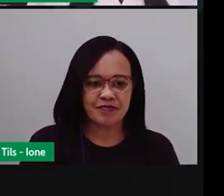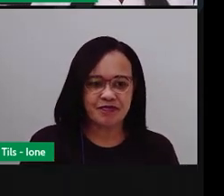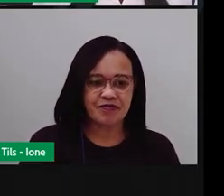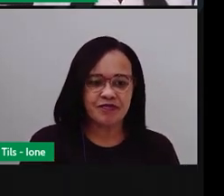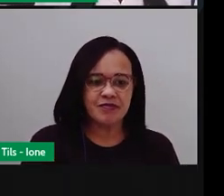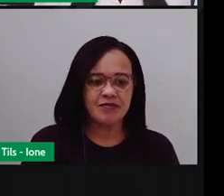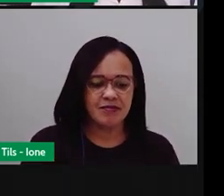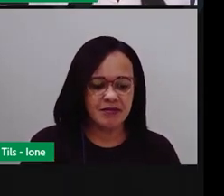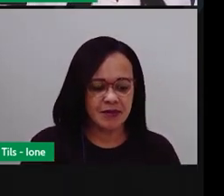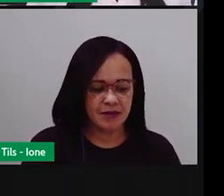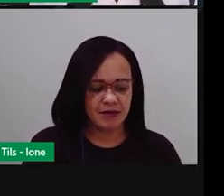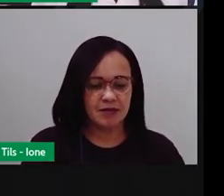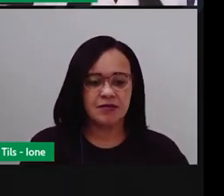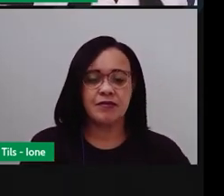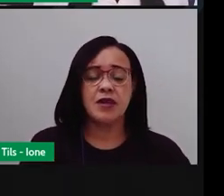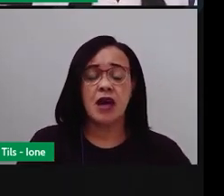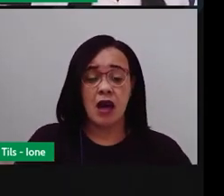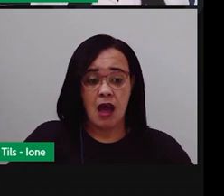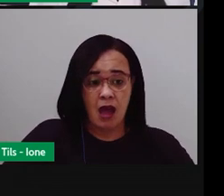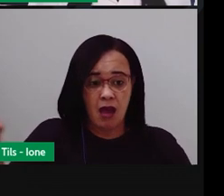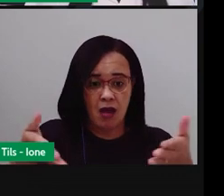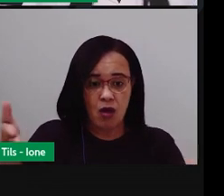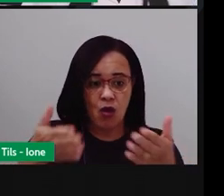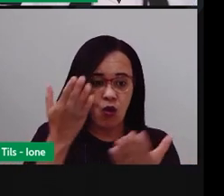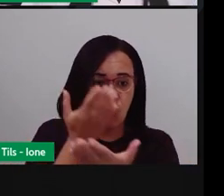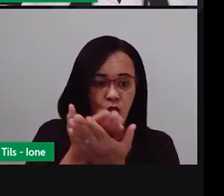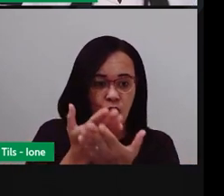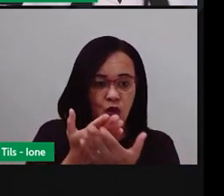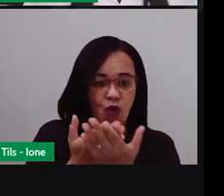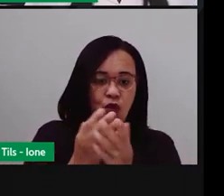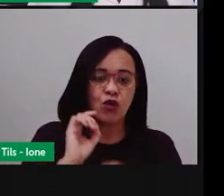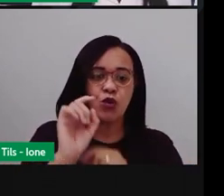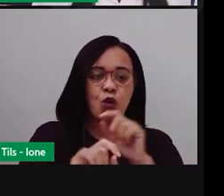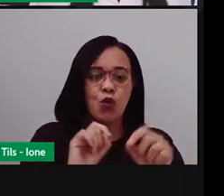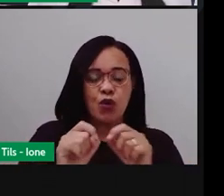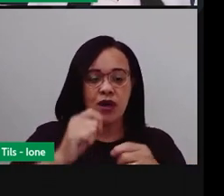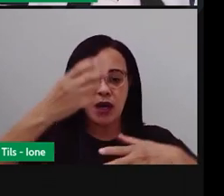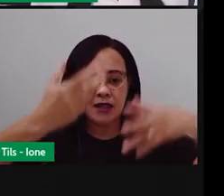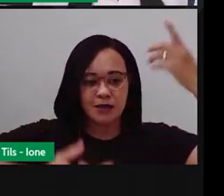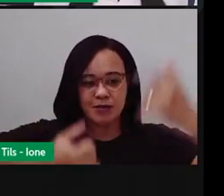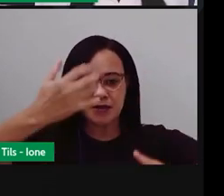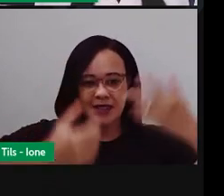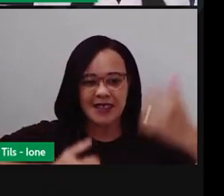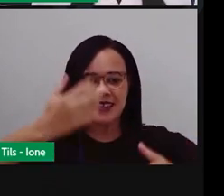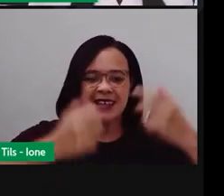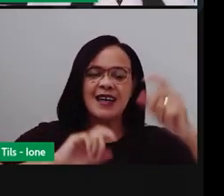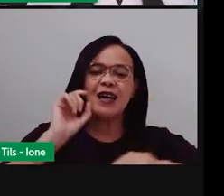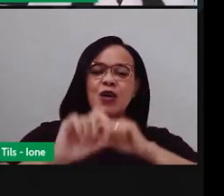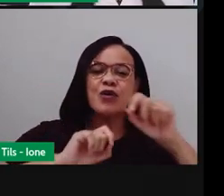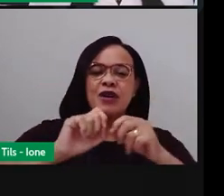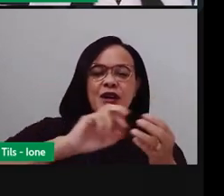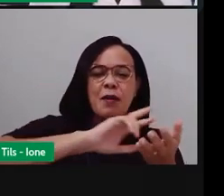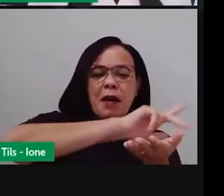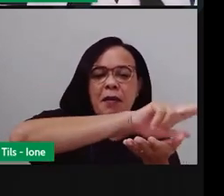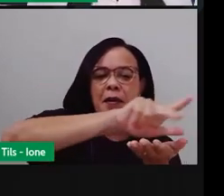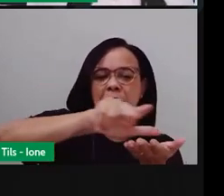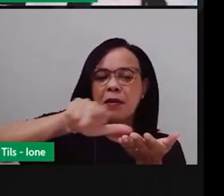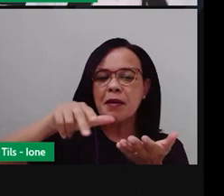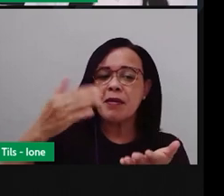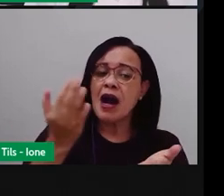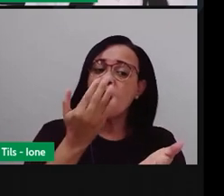Então, na aula de hoje de linguagem, nós vamos falar sobre o tema comidas típicas do